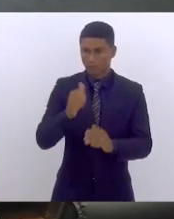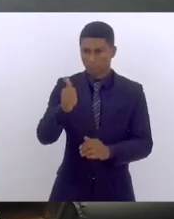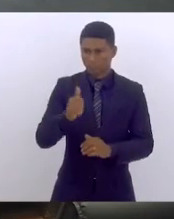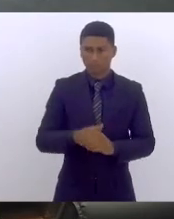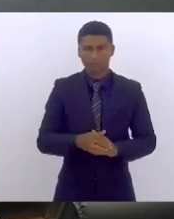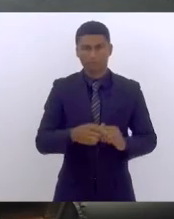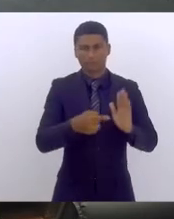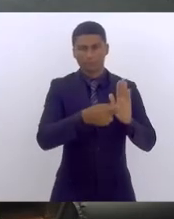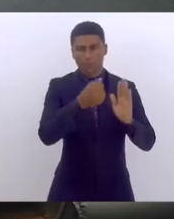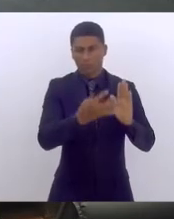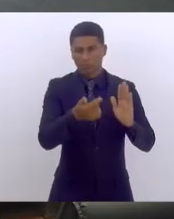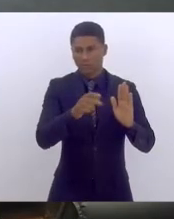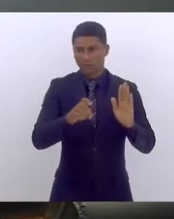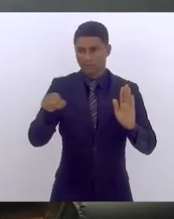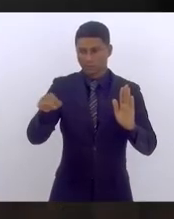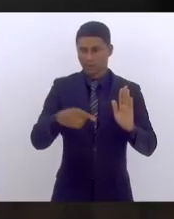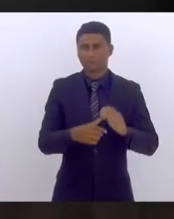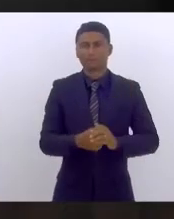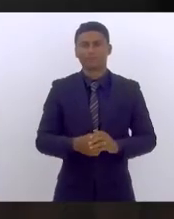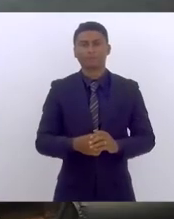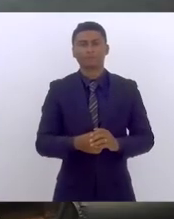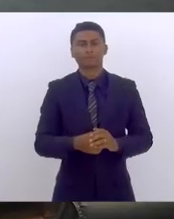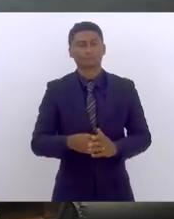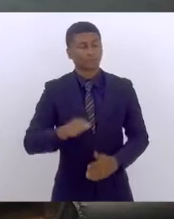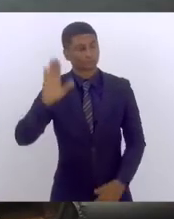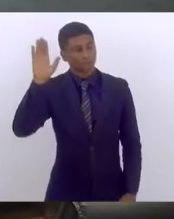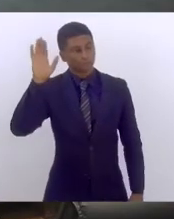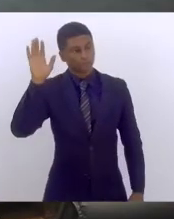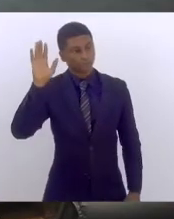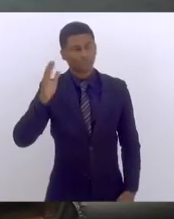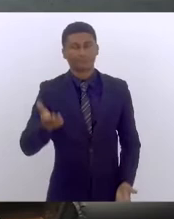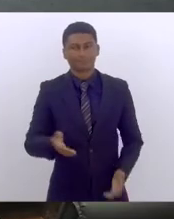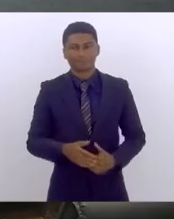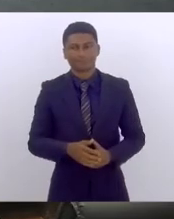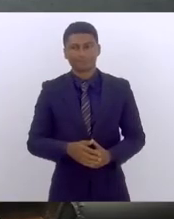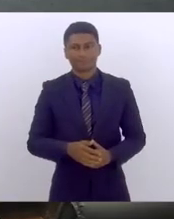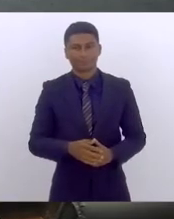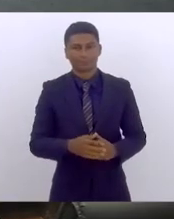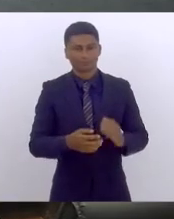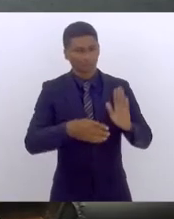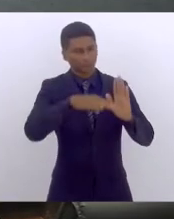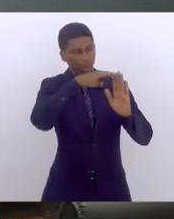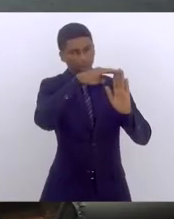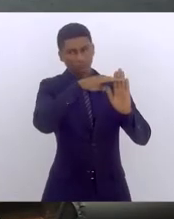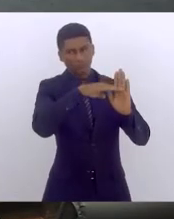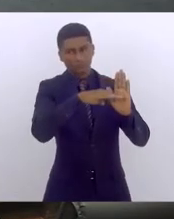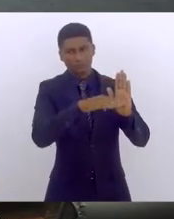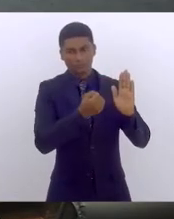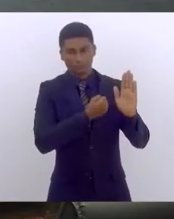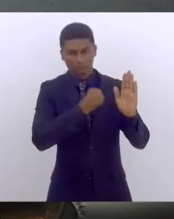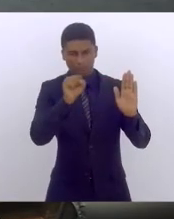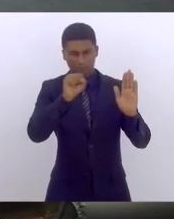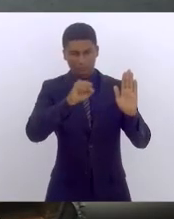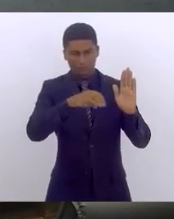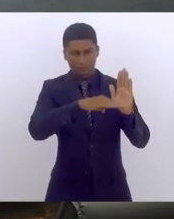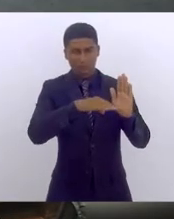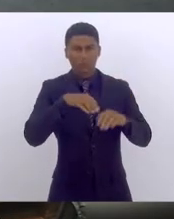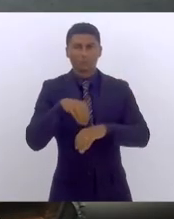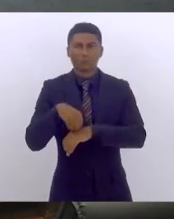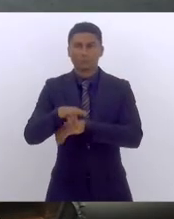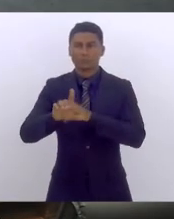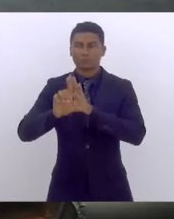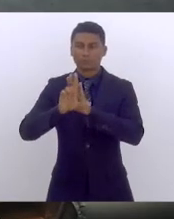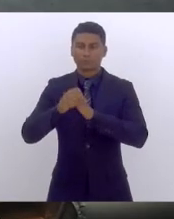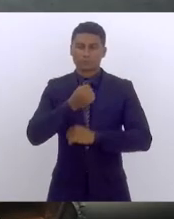na resolução 1415. Senhora presidente, quanto ao oitavo da pauta, indicação